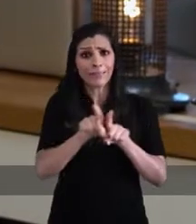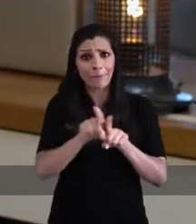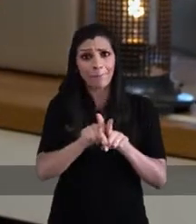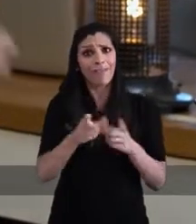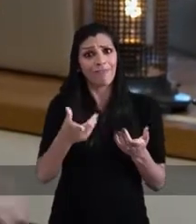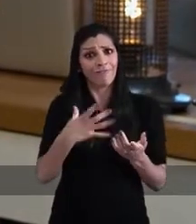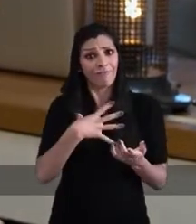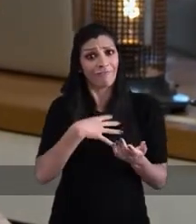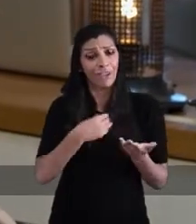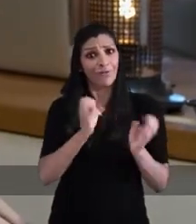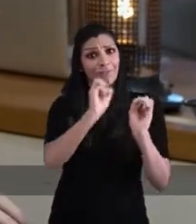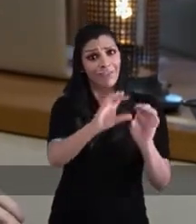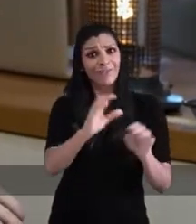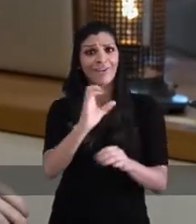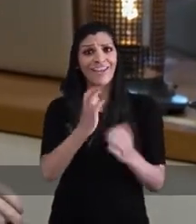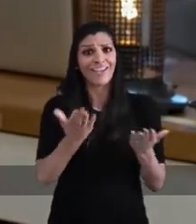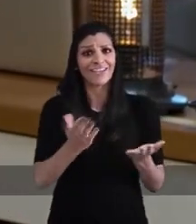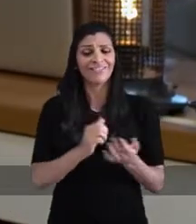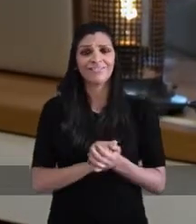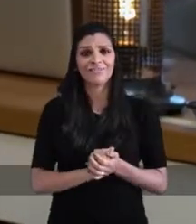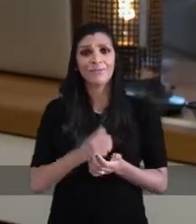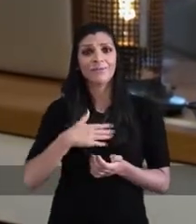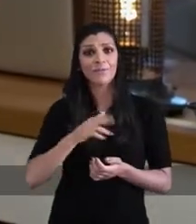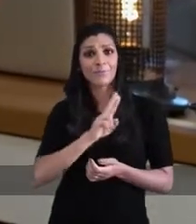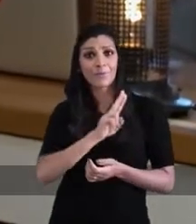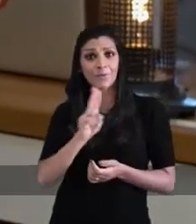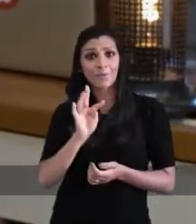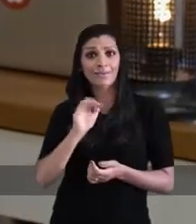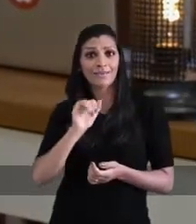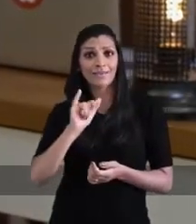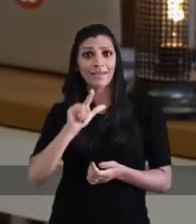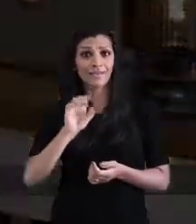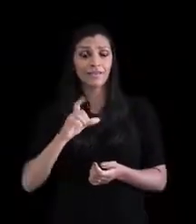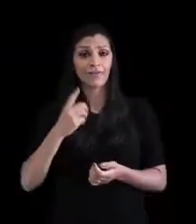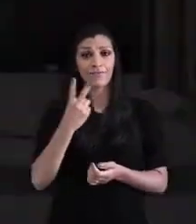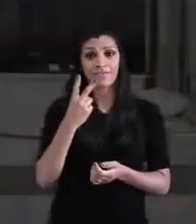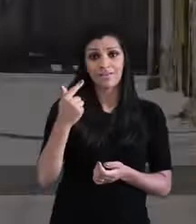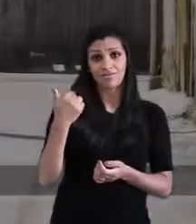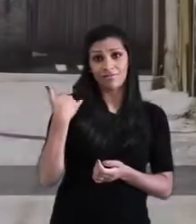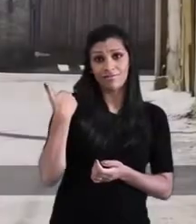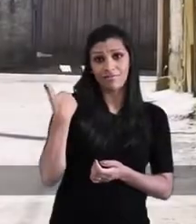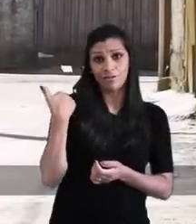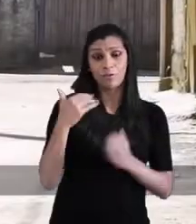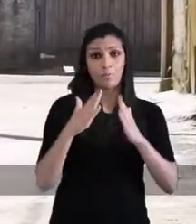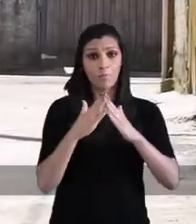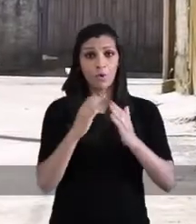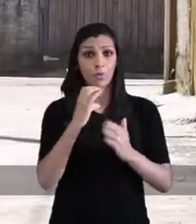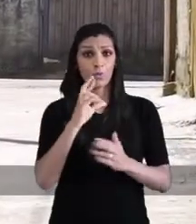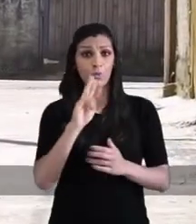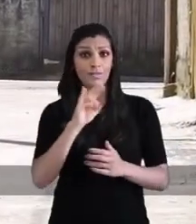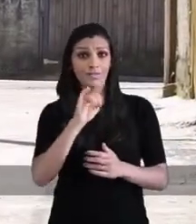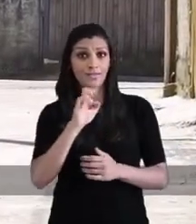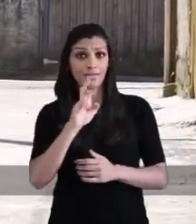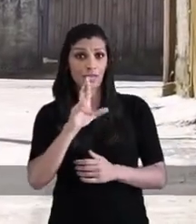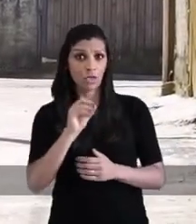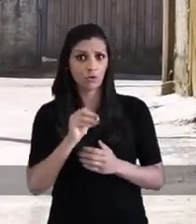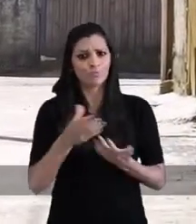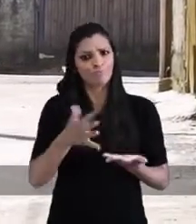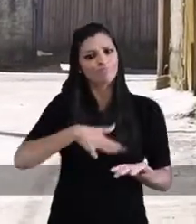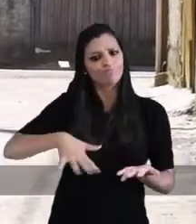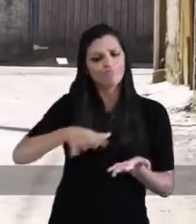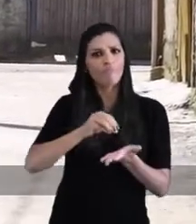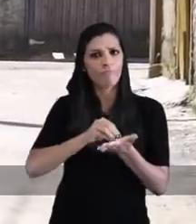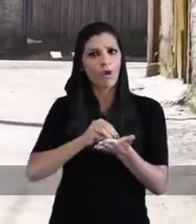filho dela estiver numa creche, esse homem também vai ter o filho dentro da creche. Meu nome é Tairo Soares, eu tenho 27 anos,